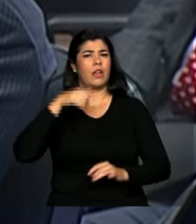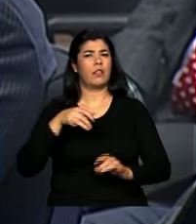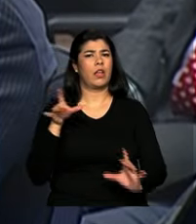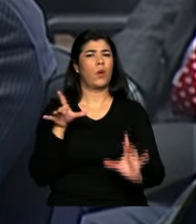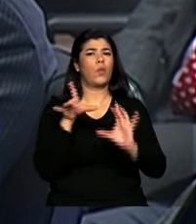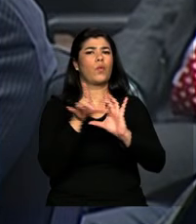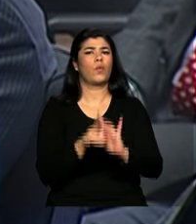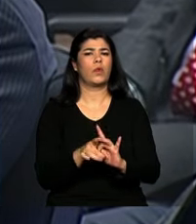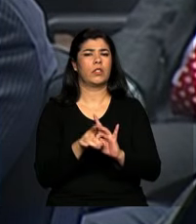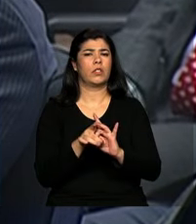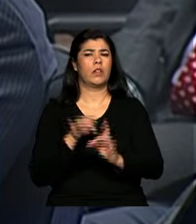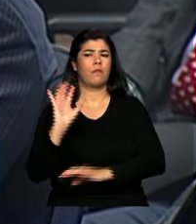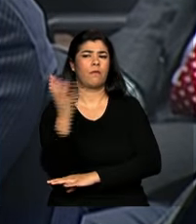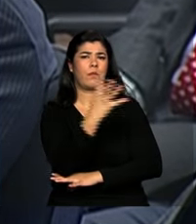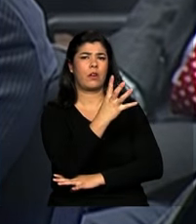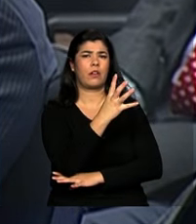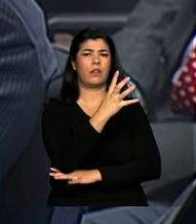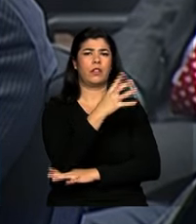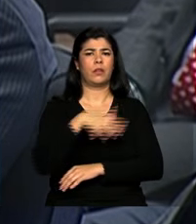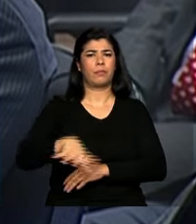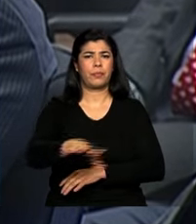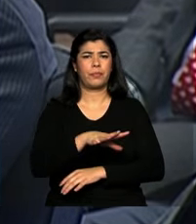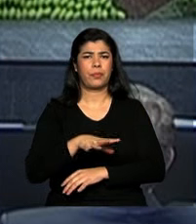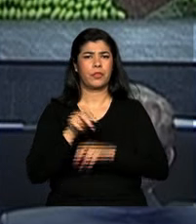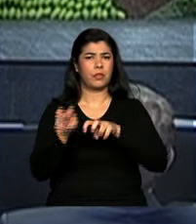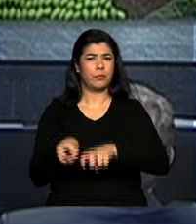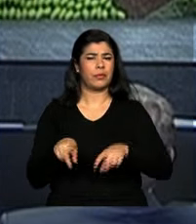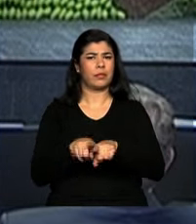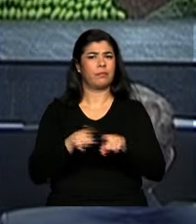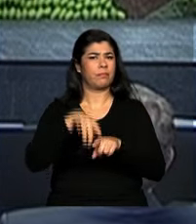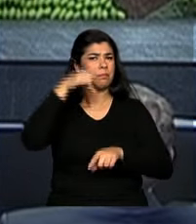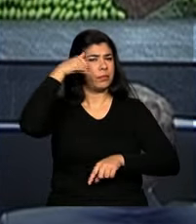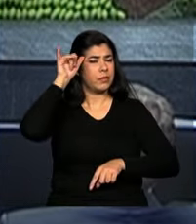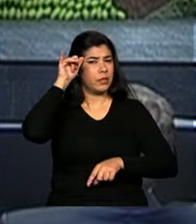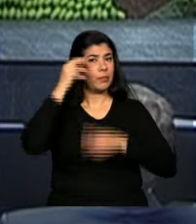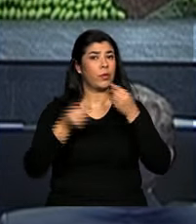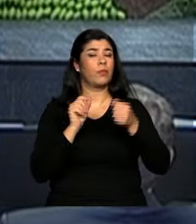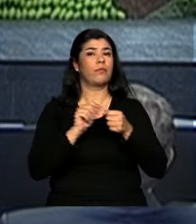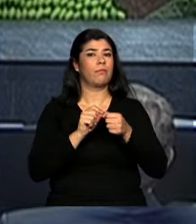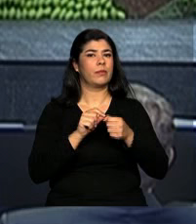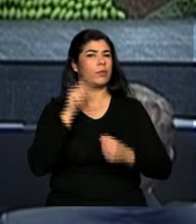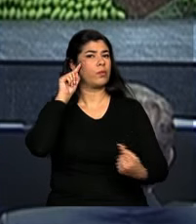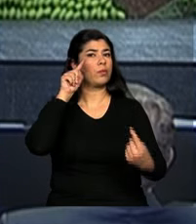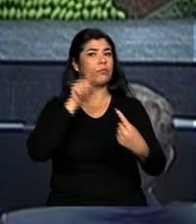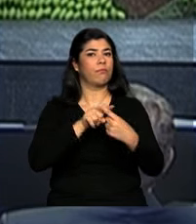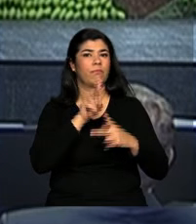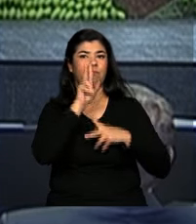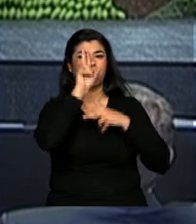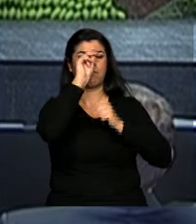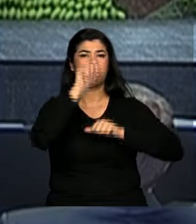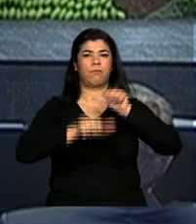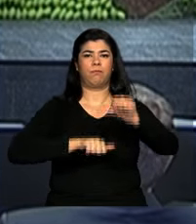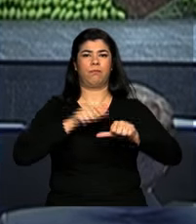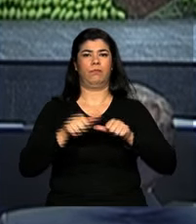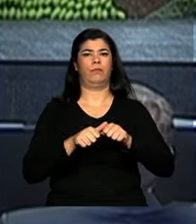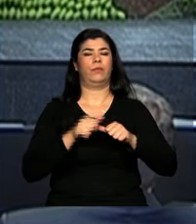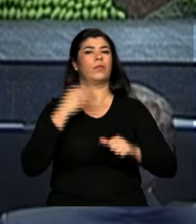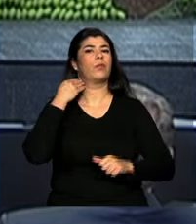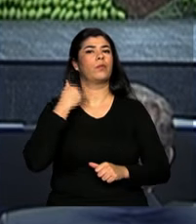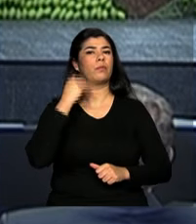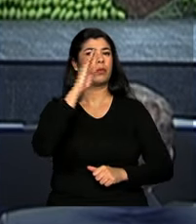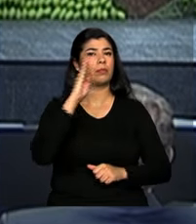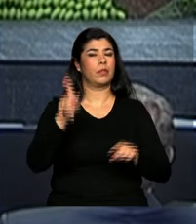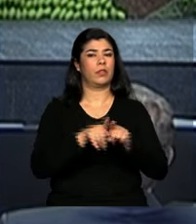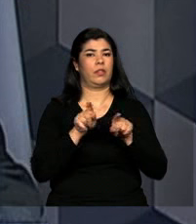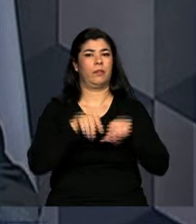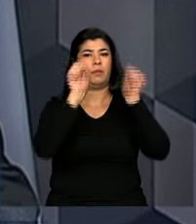e outras vertentes que abraçaremos daqui para o futuro. E o que queremos, então, é fortalecer cada vez mais essa relação entre o banco e